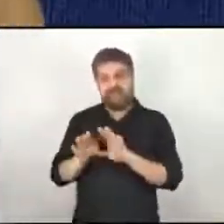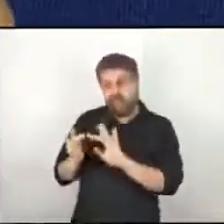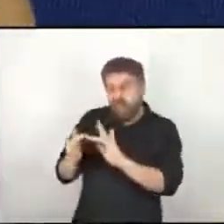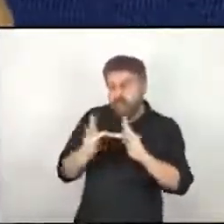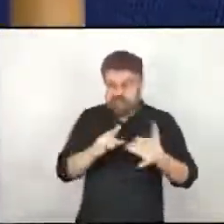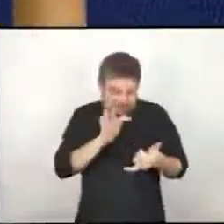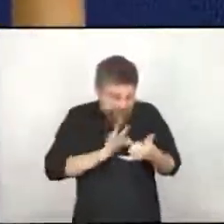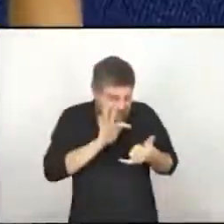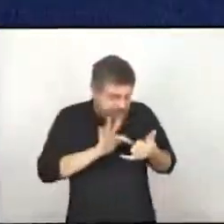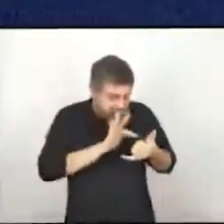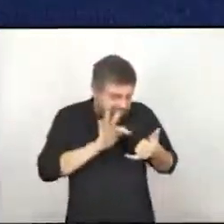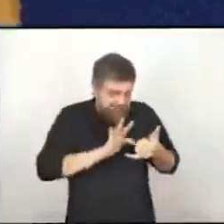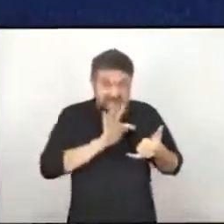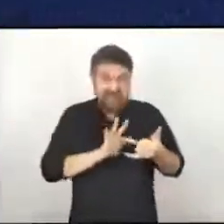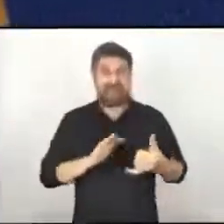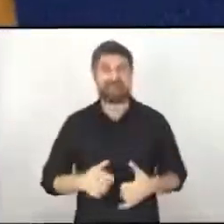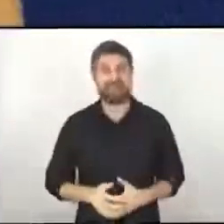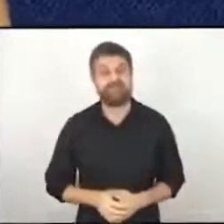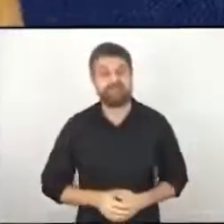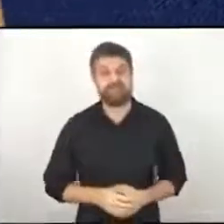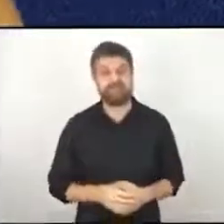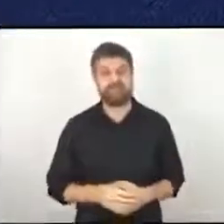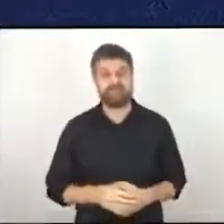nos conectarmos.